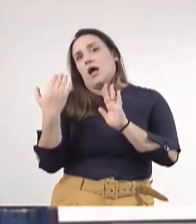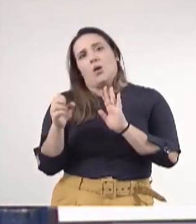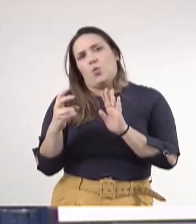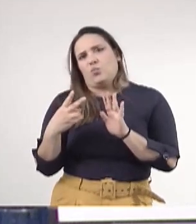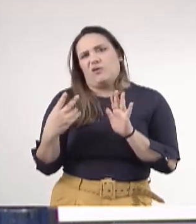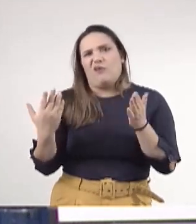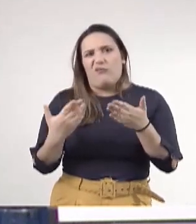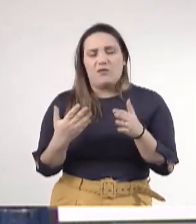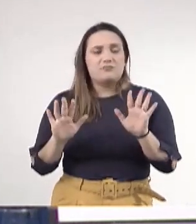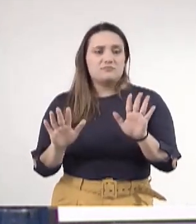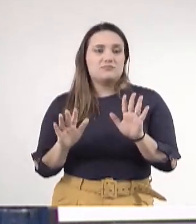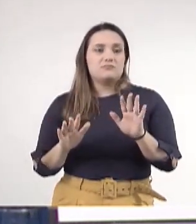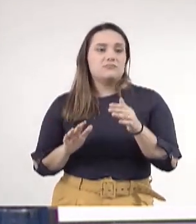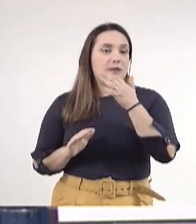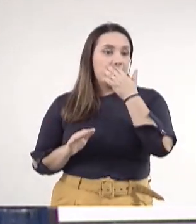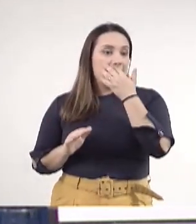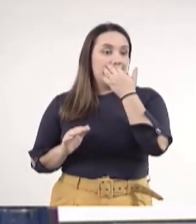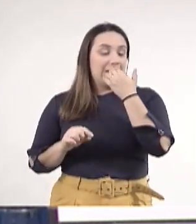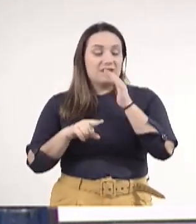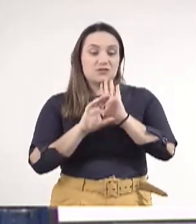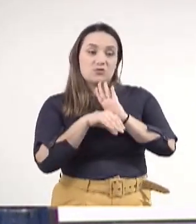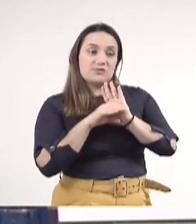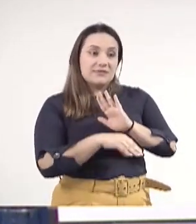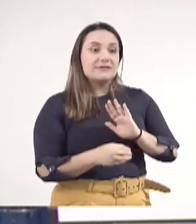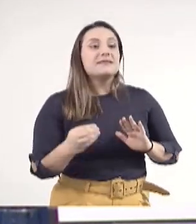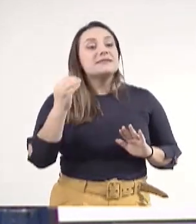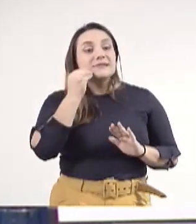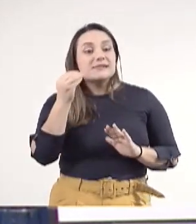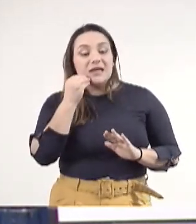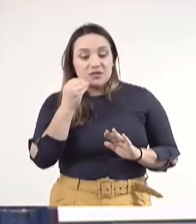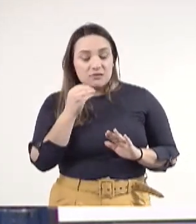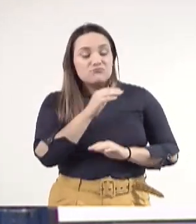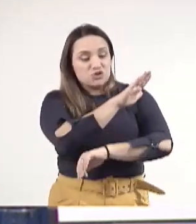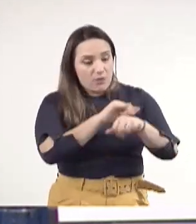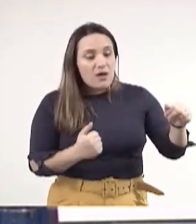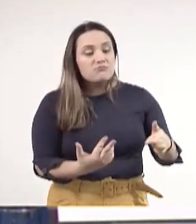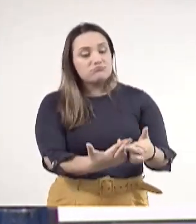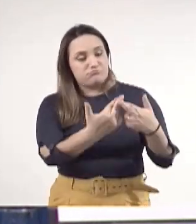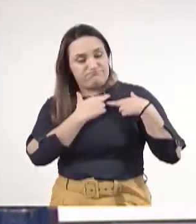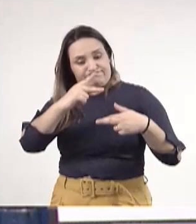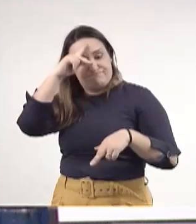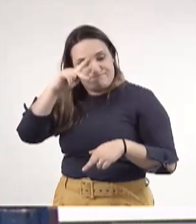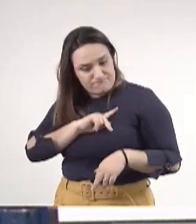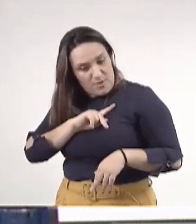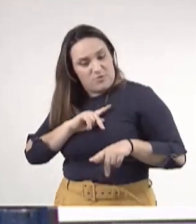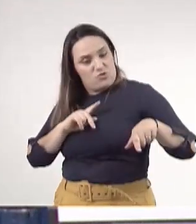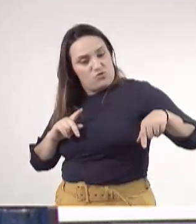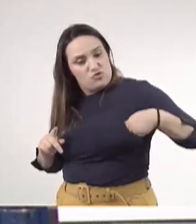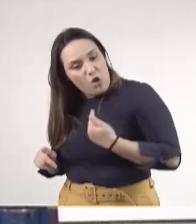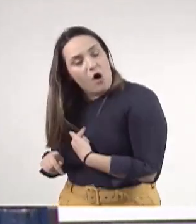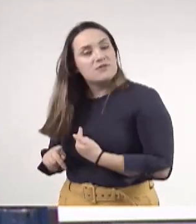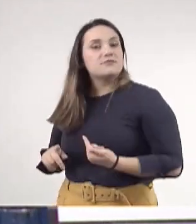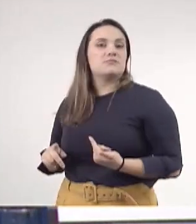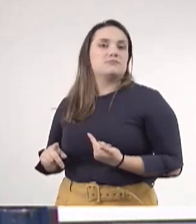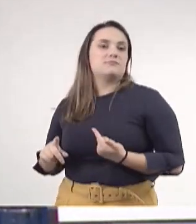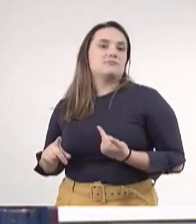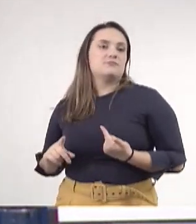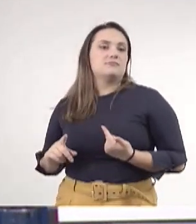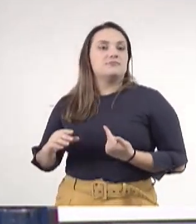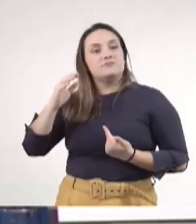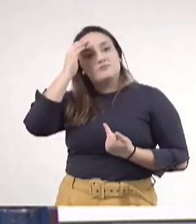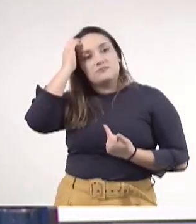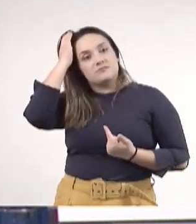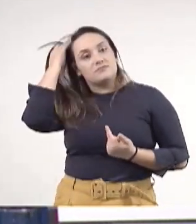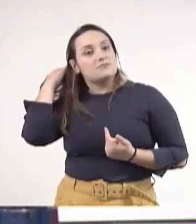conceitos modernos são conceitos que buscam a responsabilidade sobre o ambiental, o sustentável, sobre a